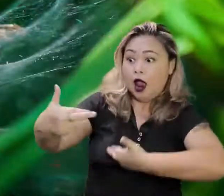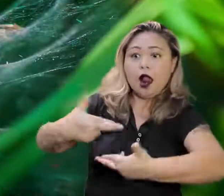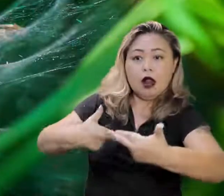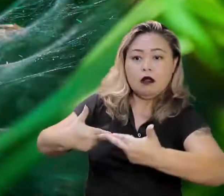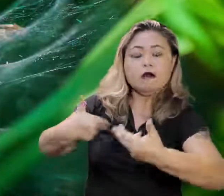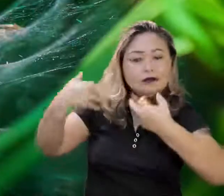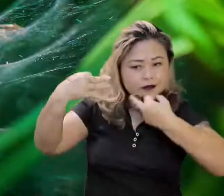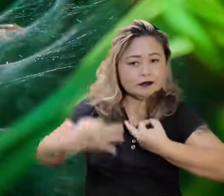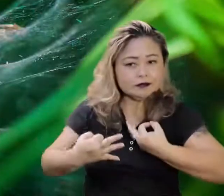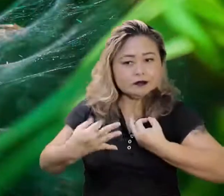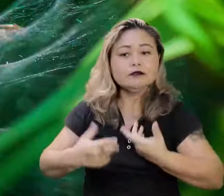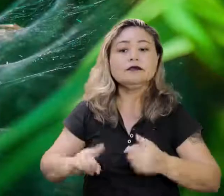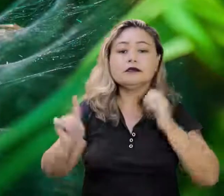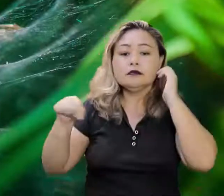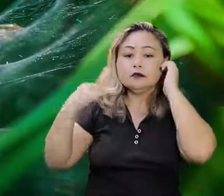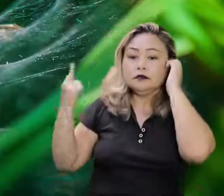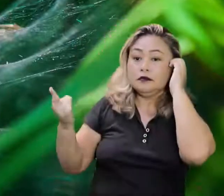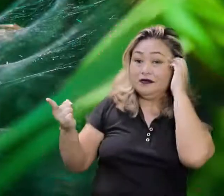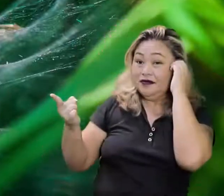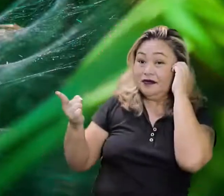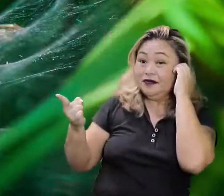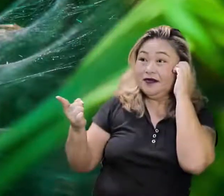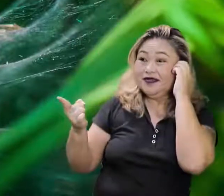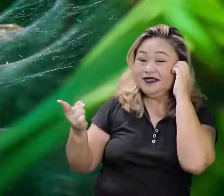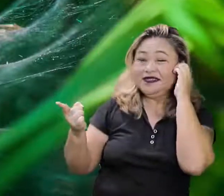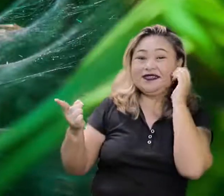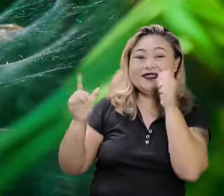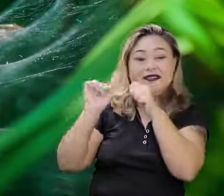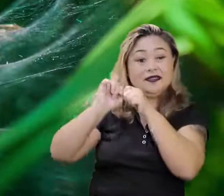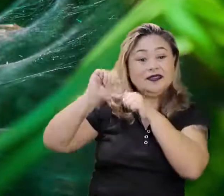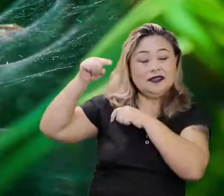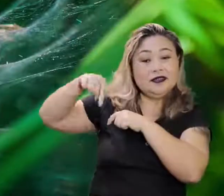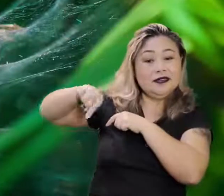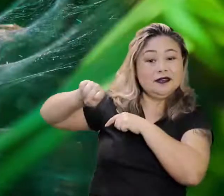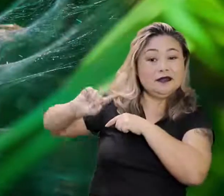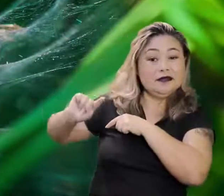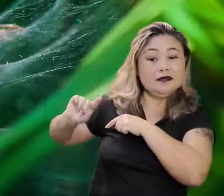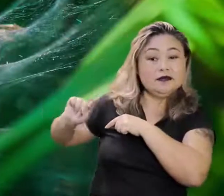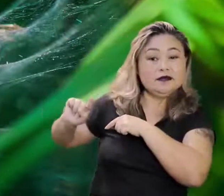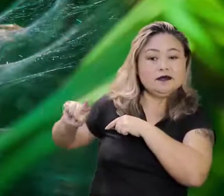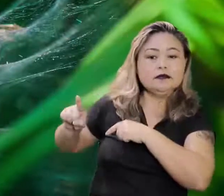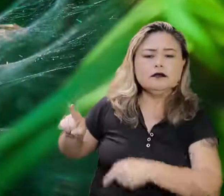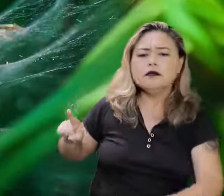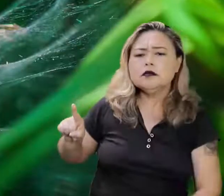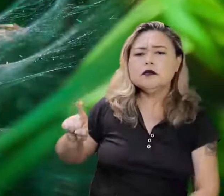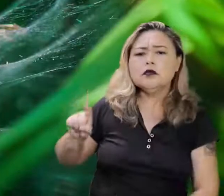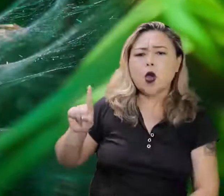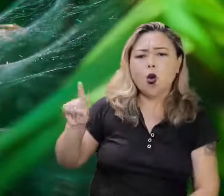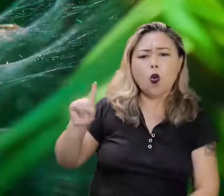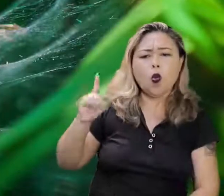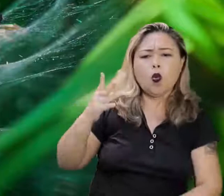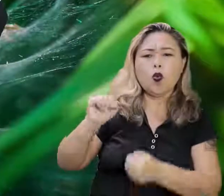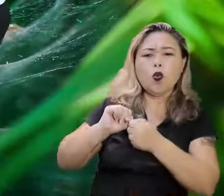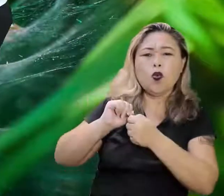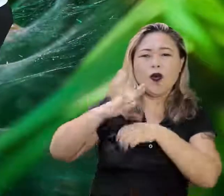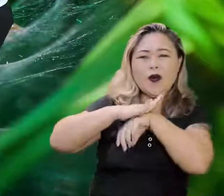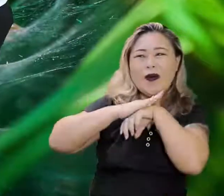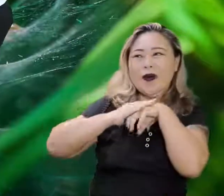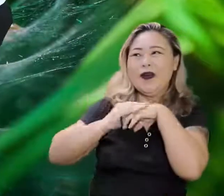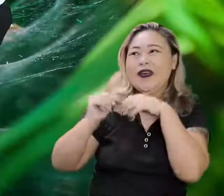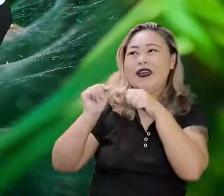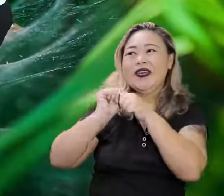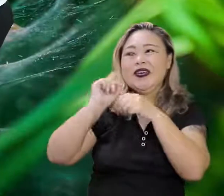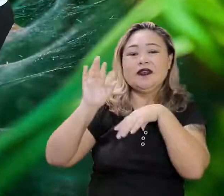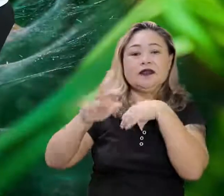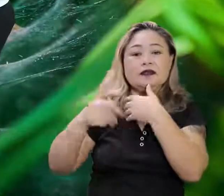Perfeito? Joga eu aqui, lobinho, querido, amadinho. Olha, amadinho, foi buscar longe,